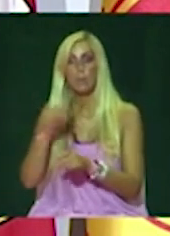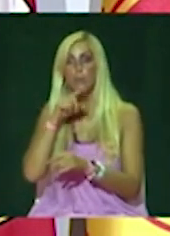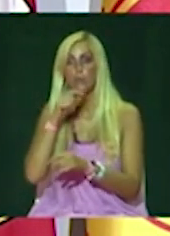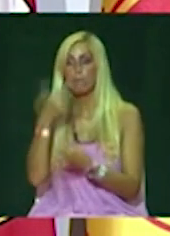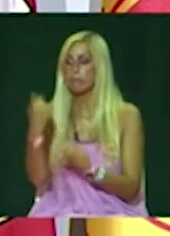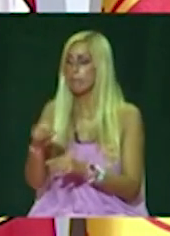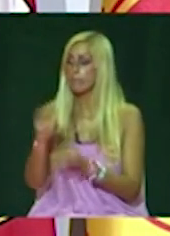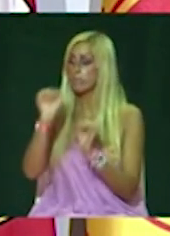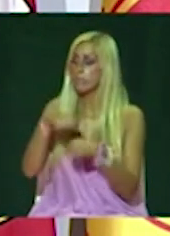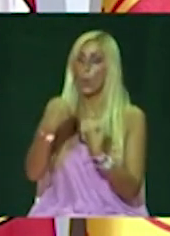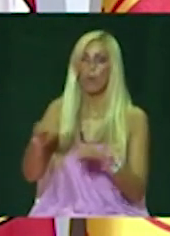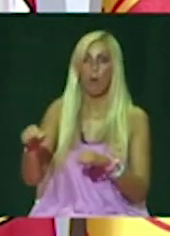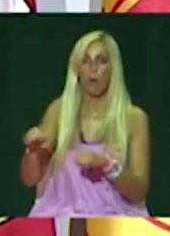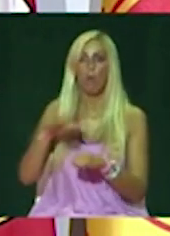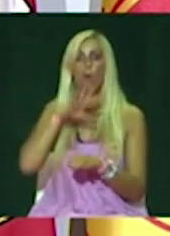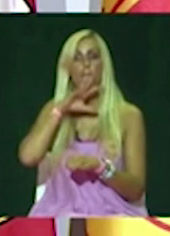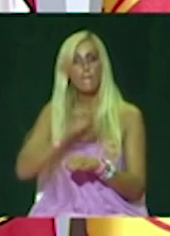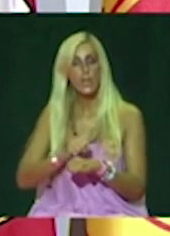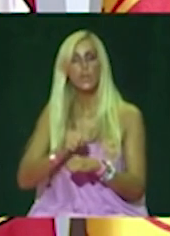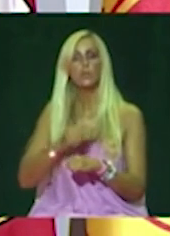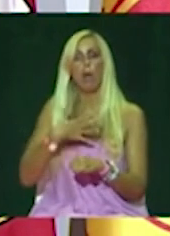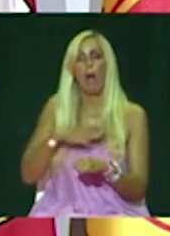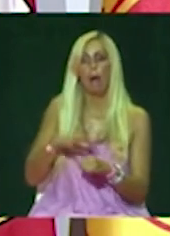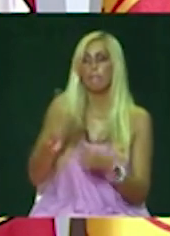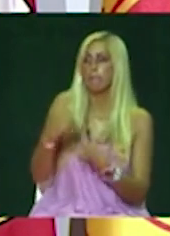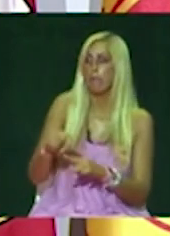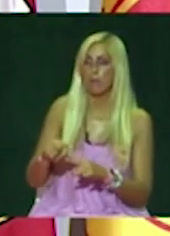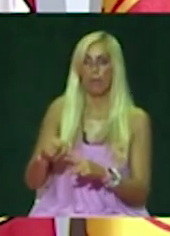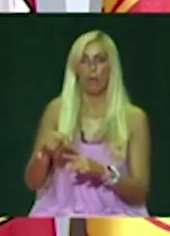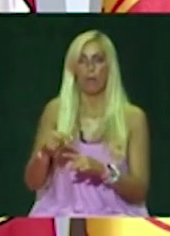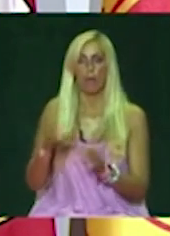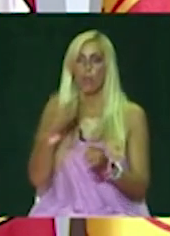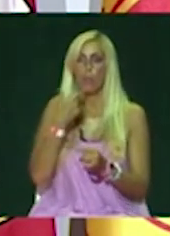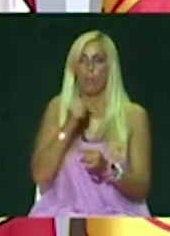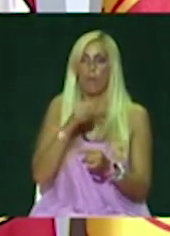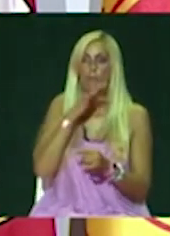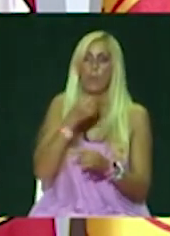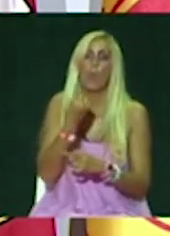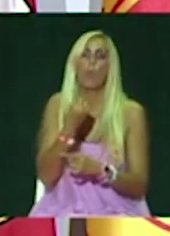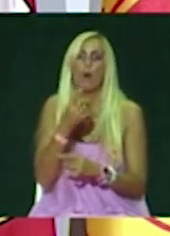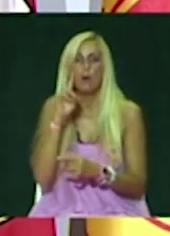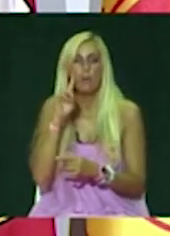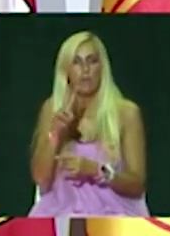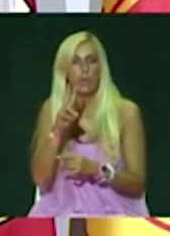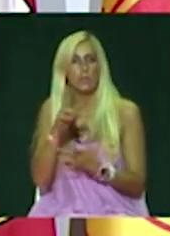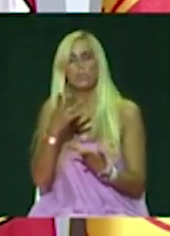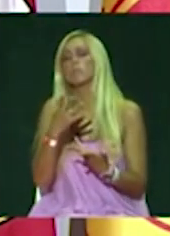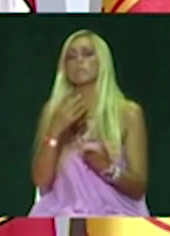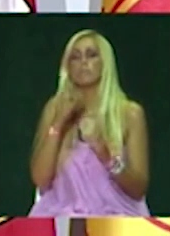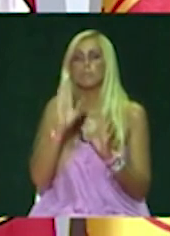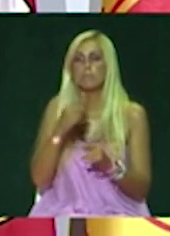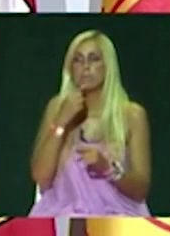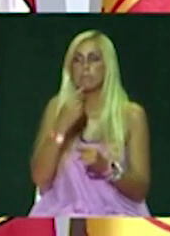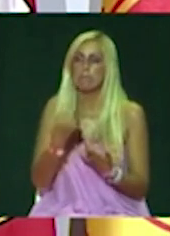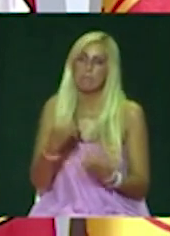poderem ter ou não ter os filhos que assim o desejem ter. E que nenhuma família deixe de poder ter os filhos que